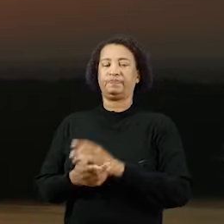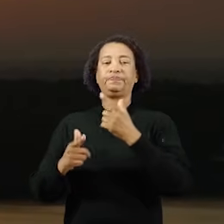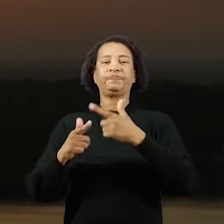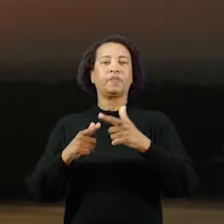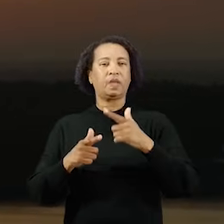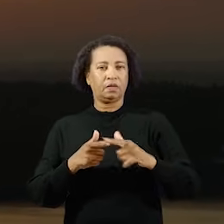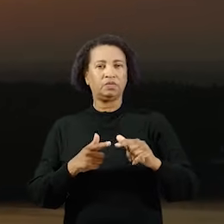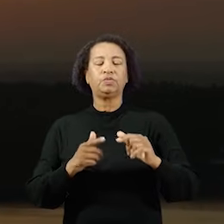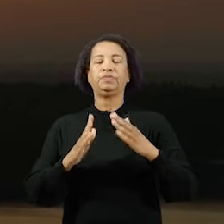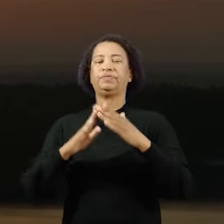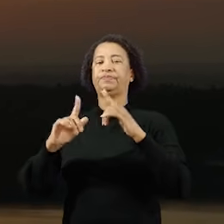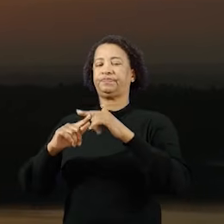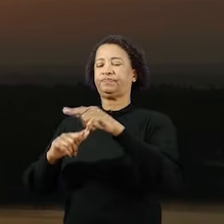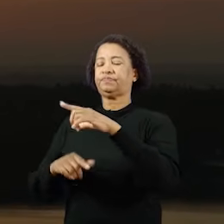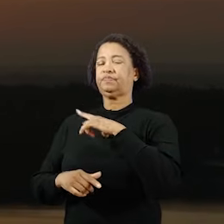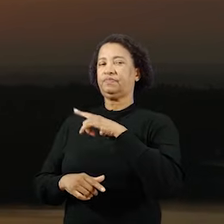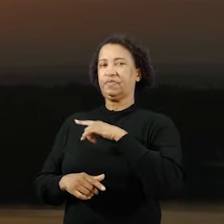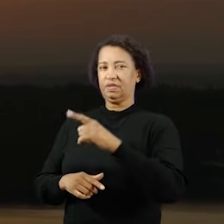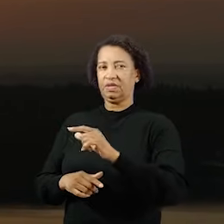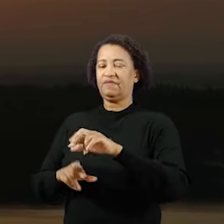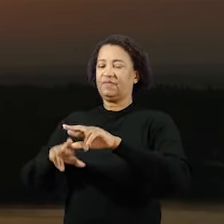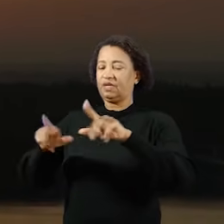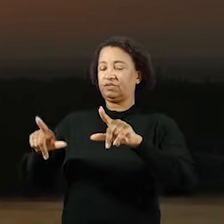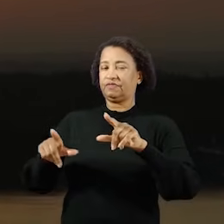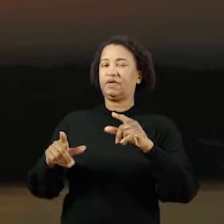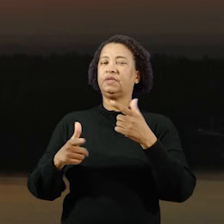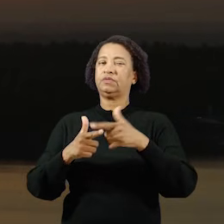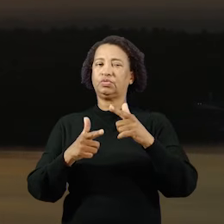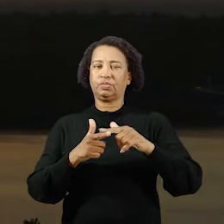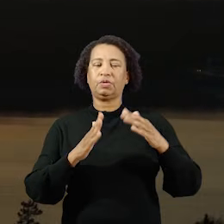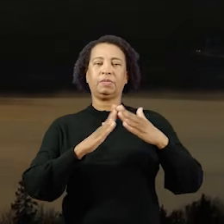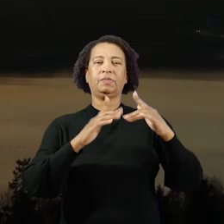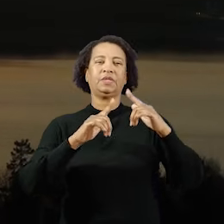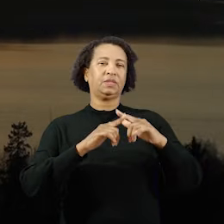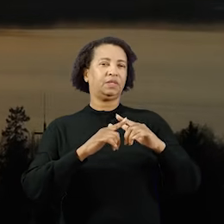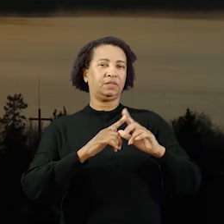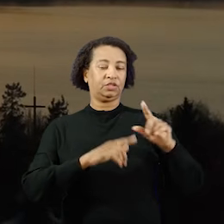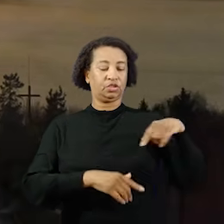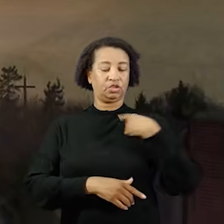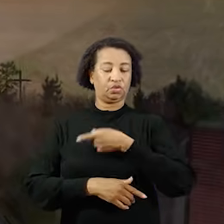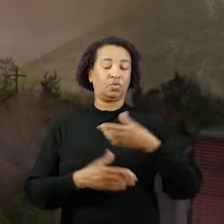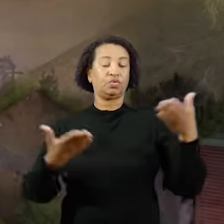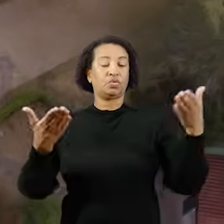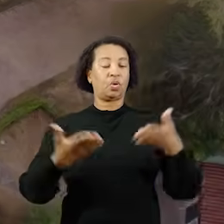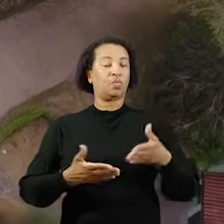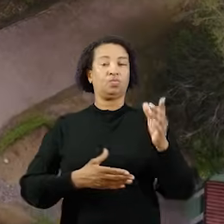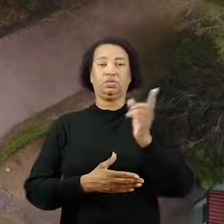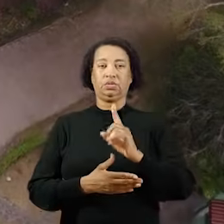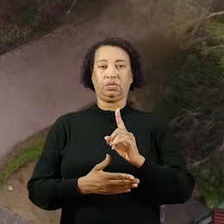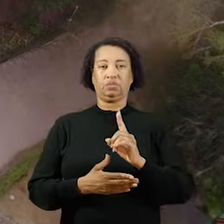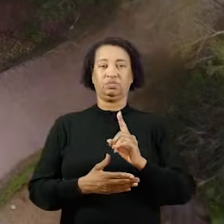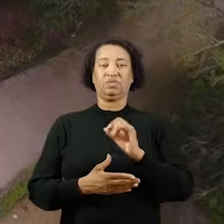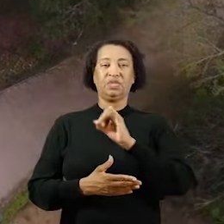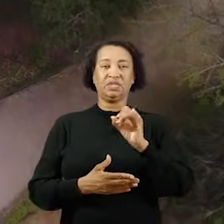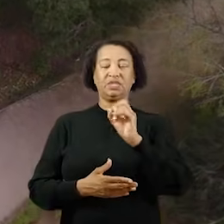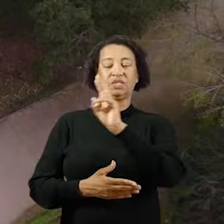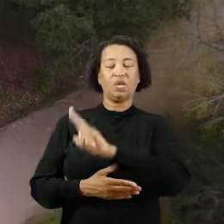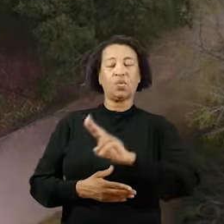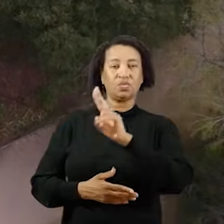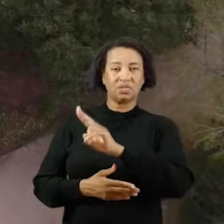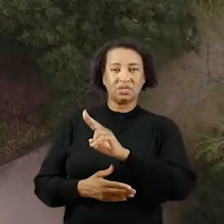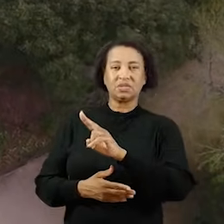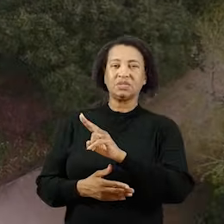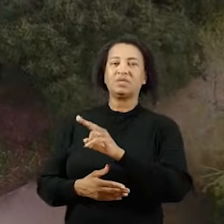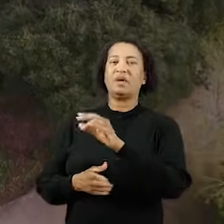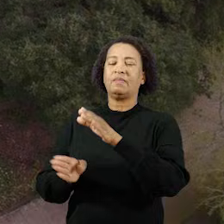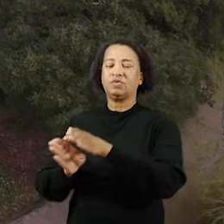os problemas que a igreja de Corinto enfrentou não são diferentes dos problemas que enfrentamos em nossas igrejas hoje. Se aplicarmos as